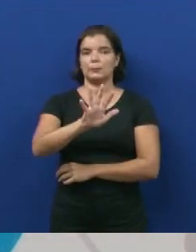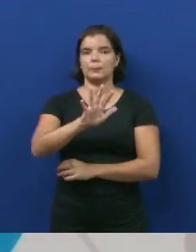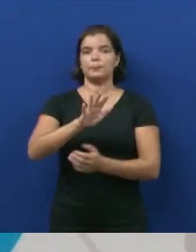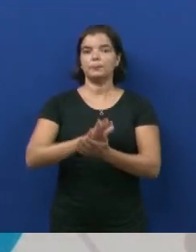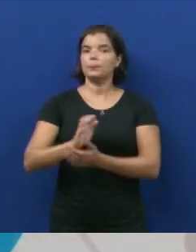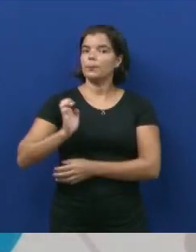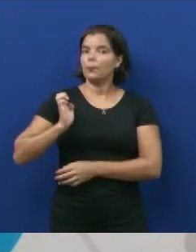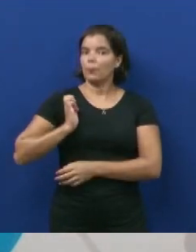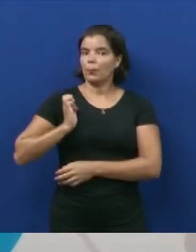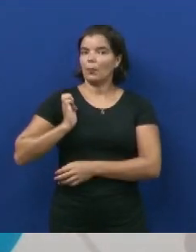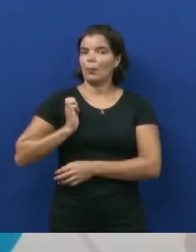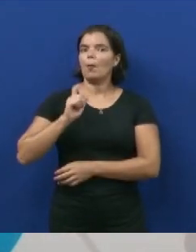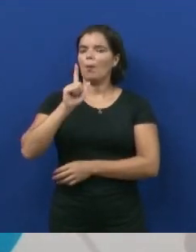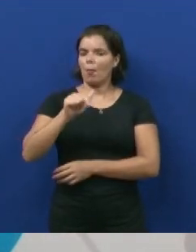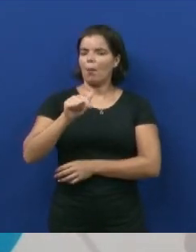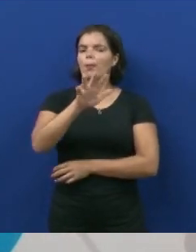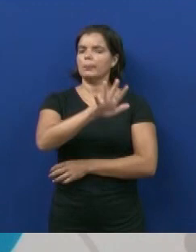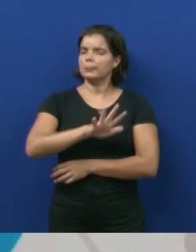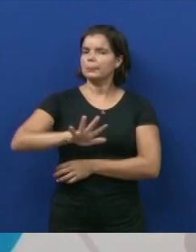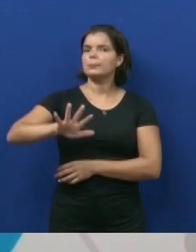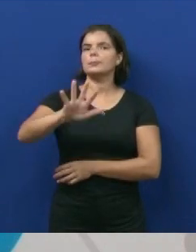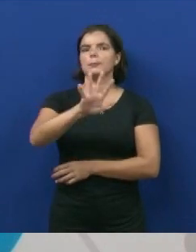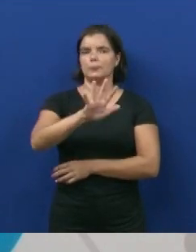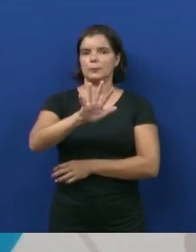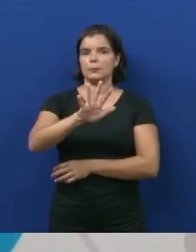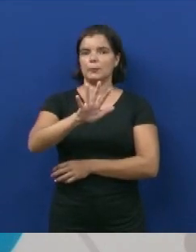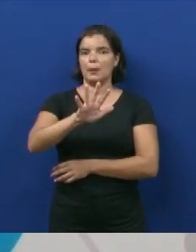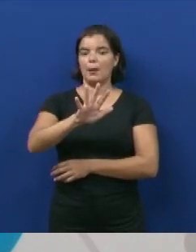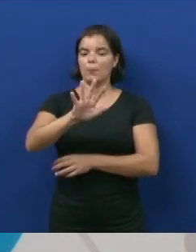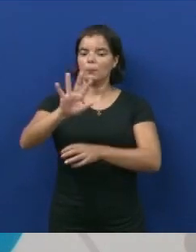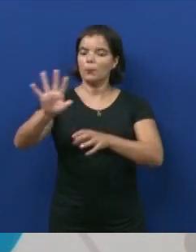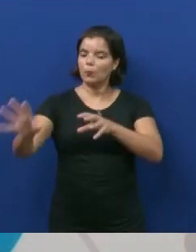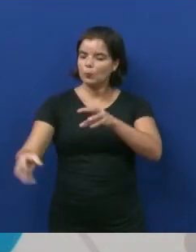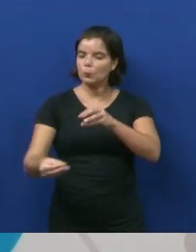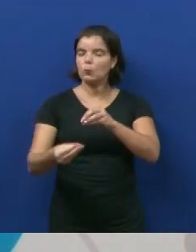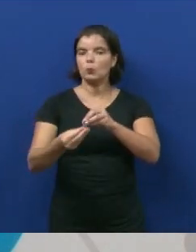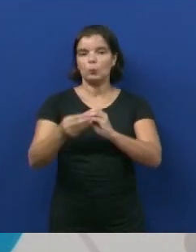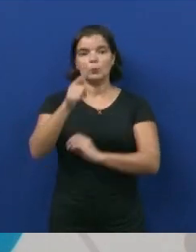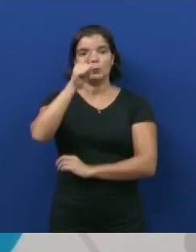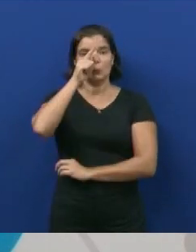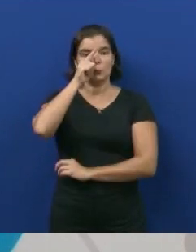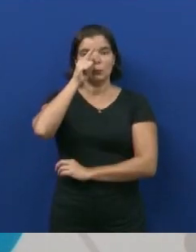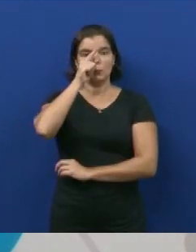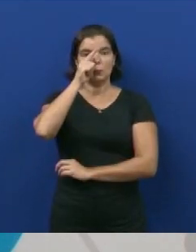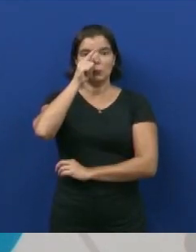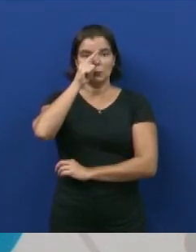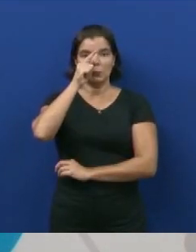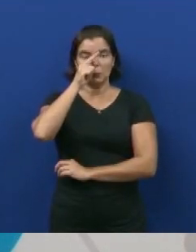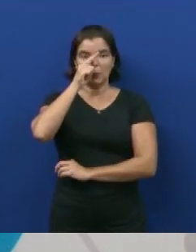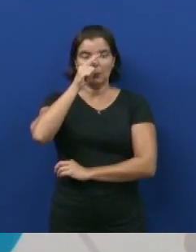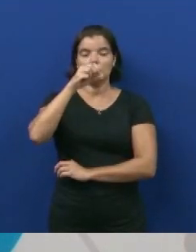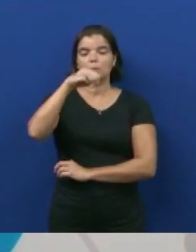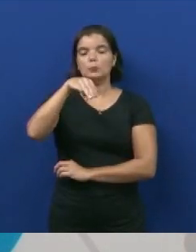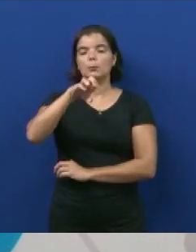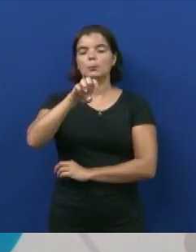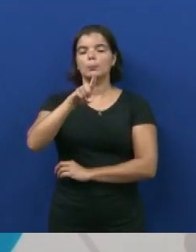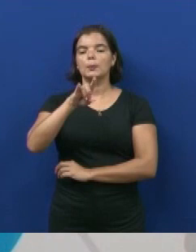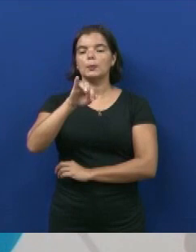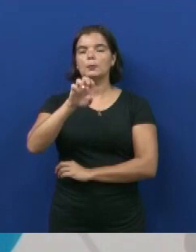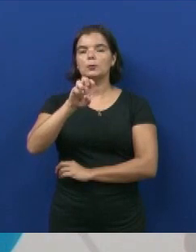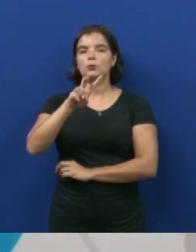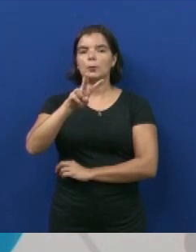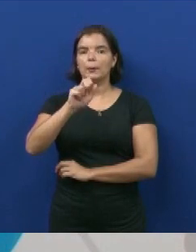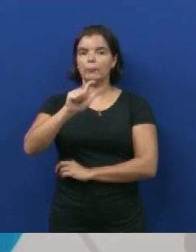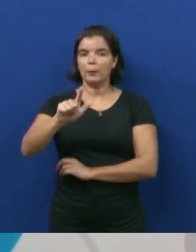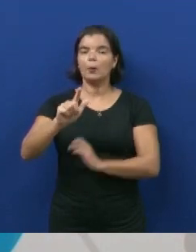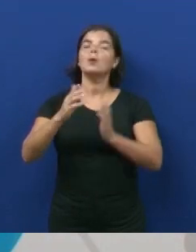A ética é um conceito universal, ela foi introduzida pelos gregos, né, no período medieval, na